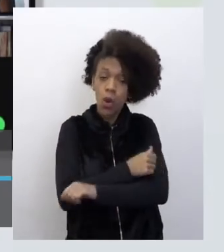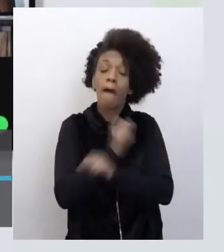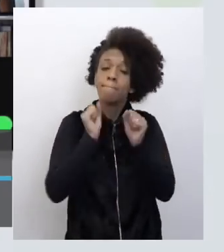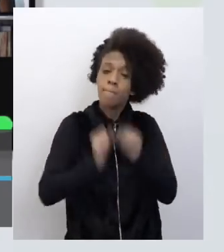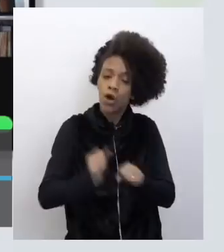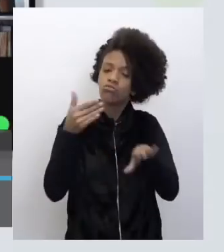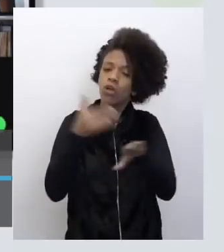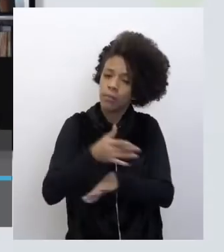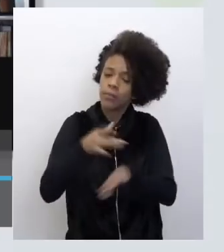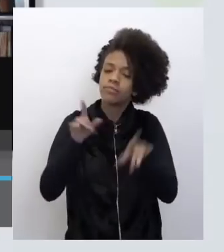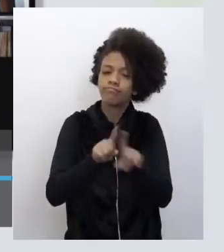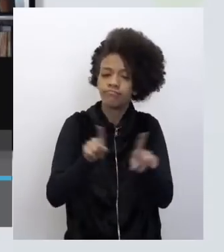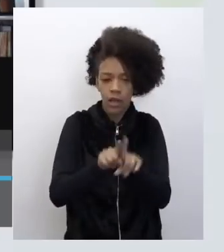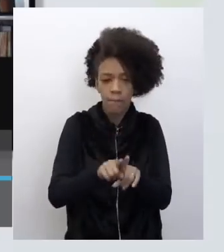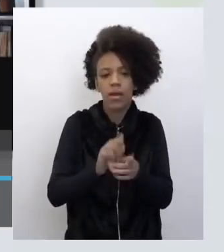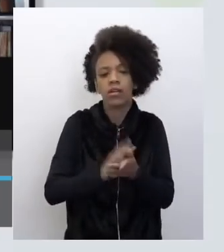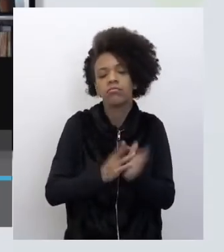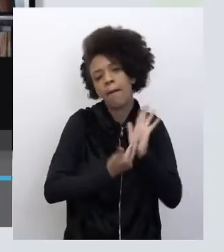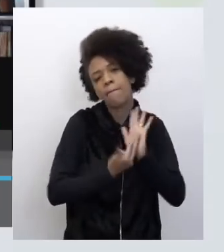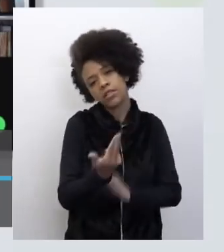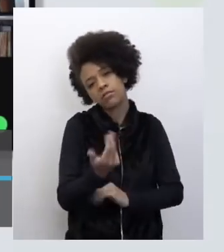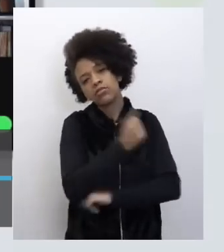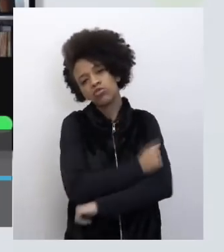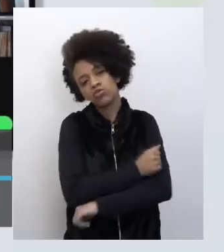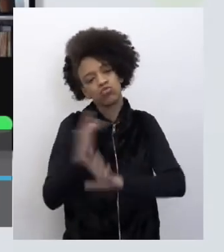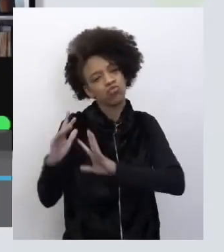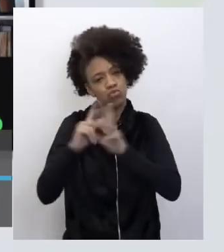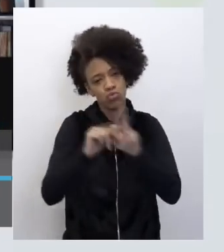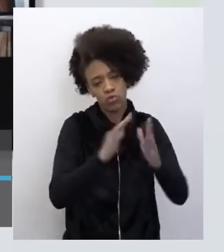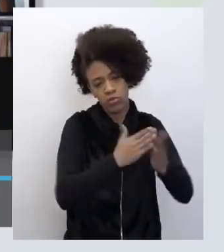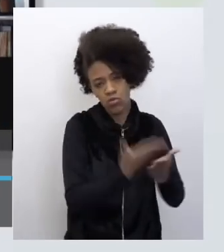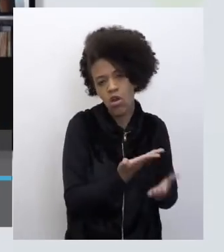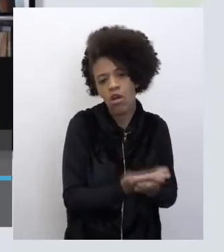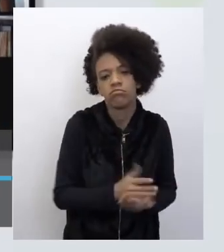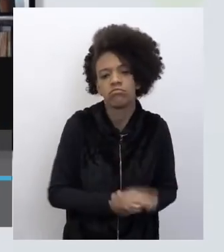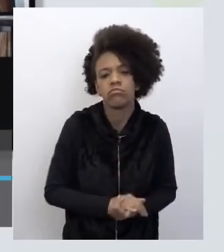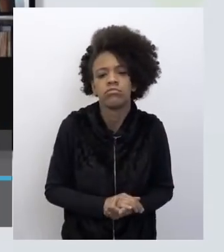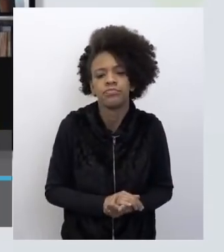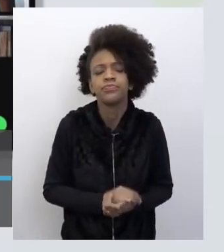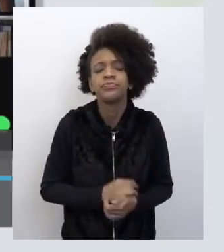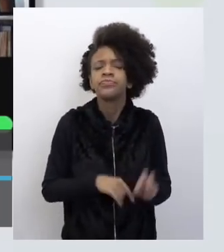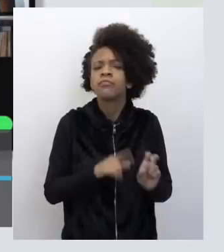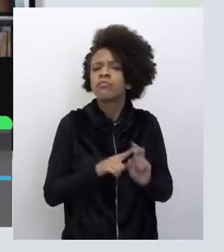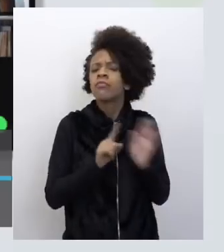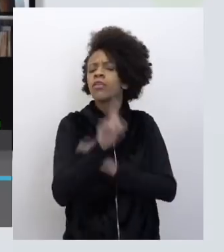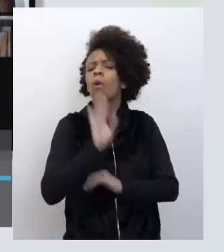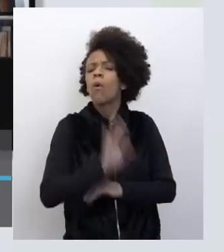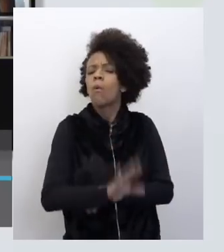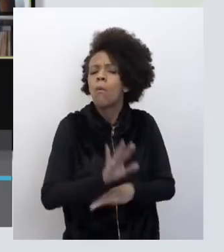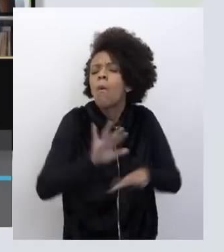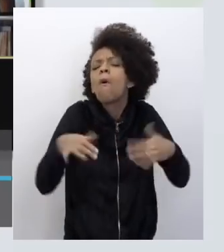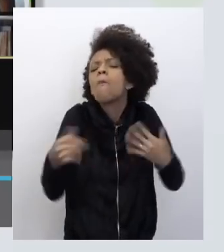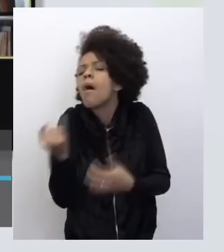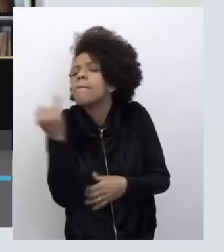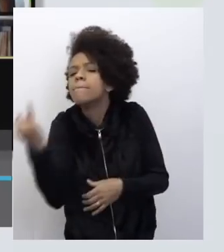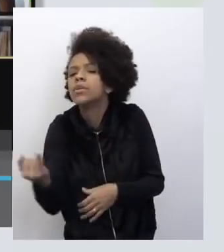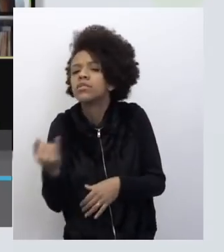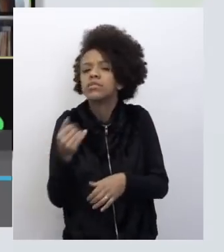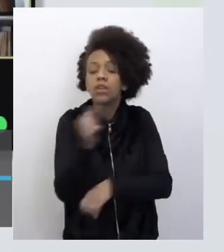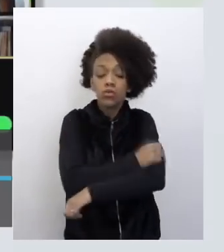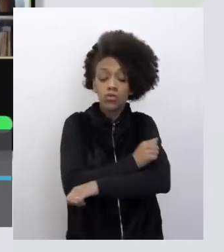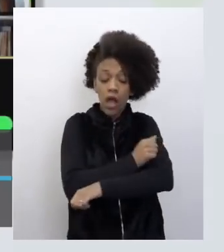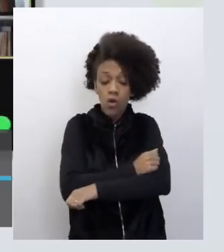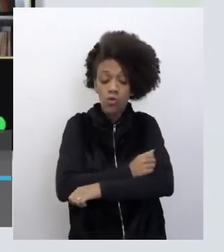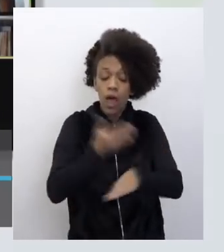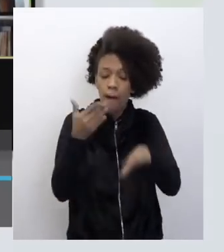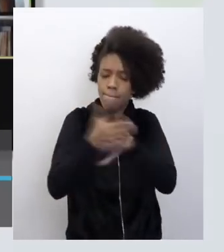parte, né, como representante dos estudantes, já que não há grêmio, né. Qual a importância que você vê dos estudantes participarem mais dessas tomadas